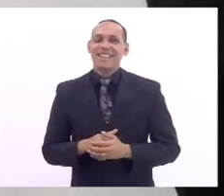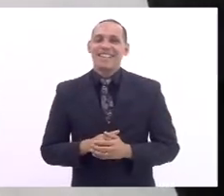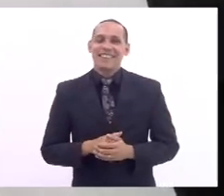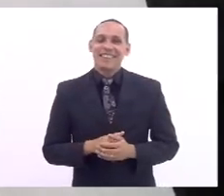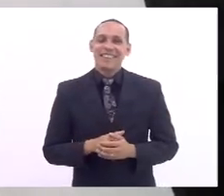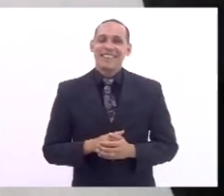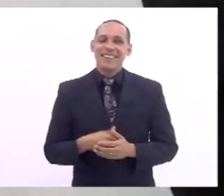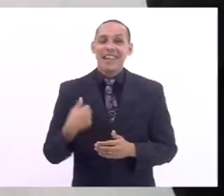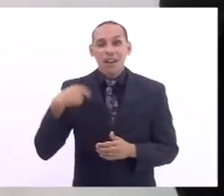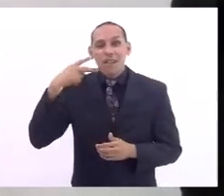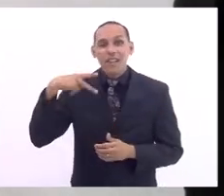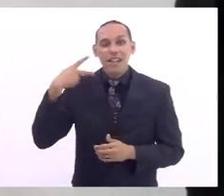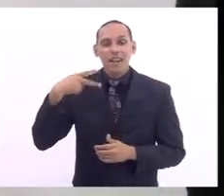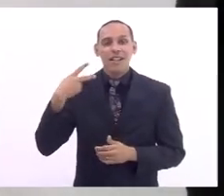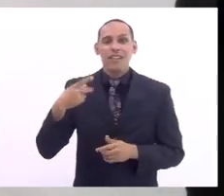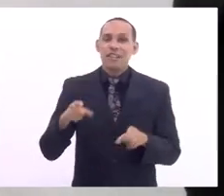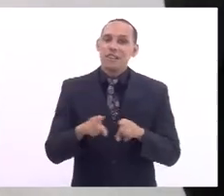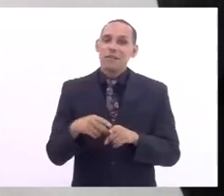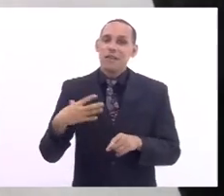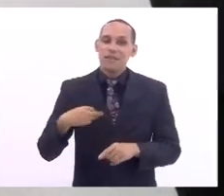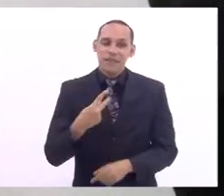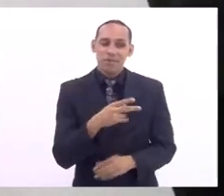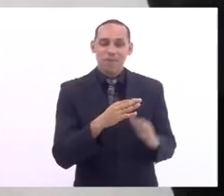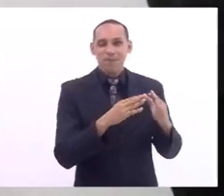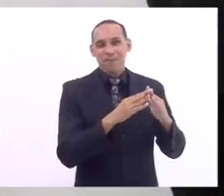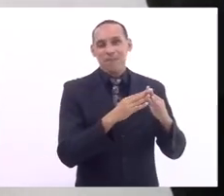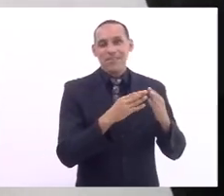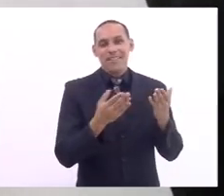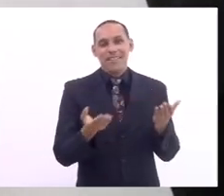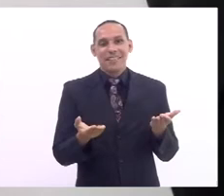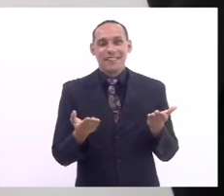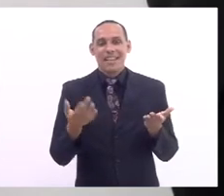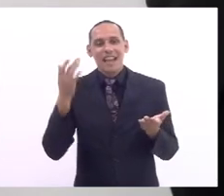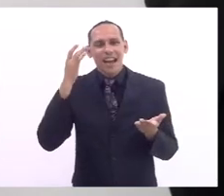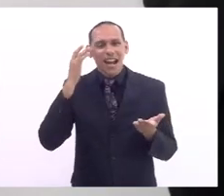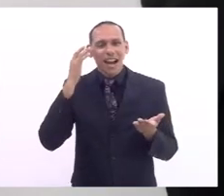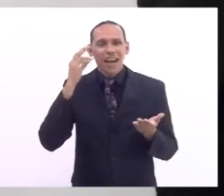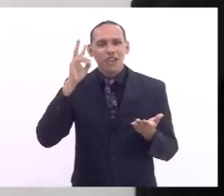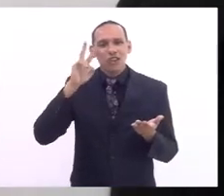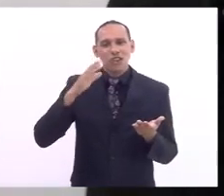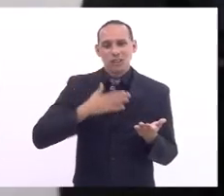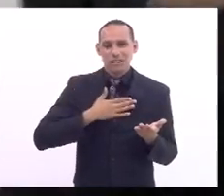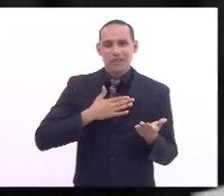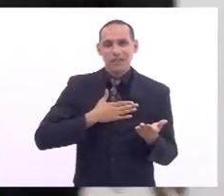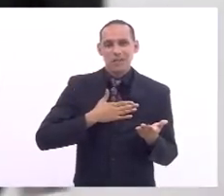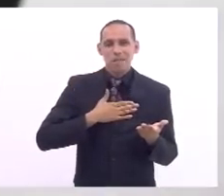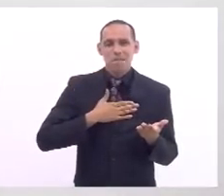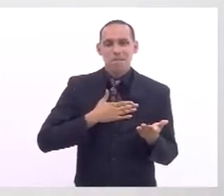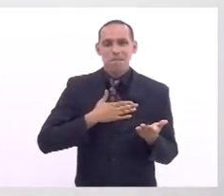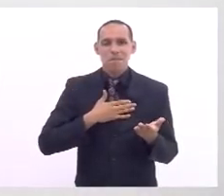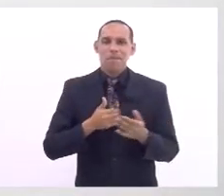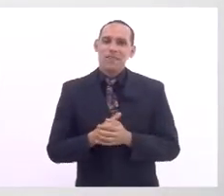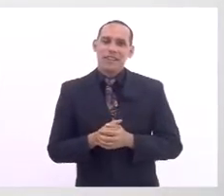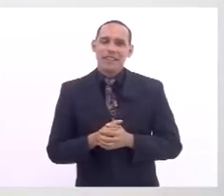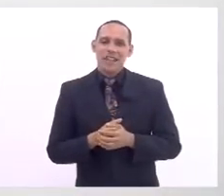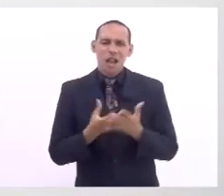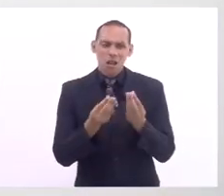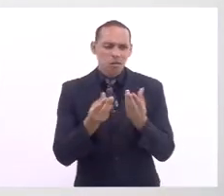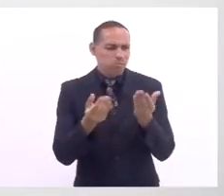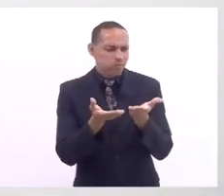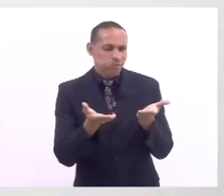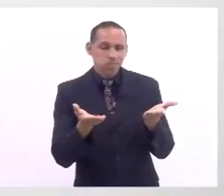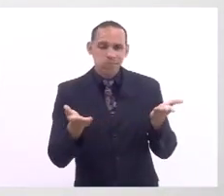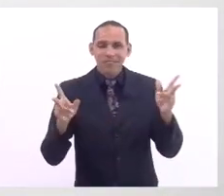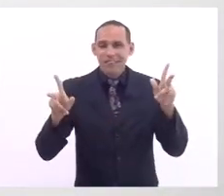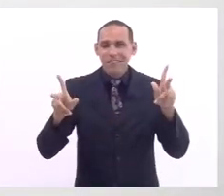como Vereador e como o filho da casa é a minha história como diversos de pessoas estão aqui